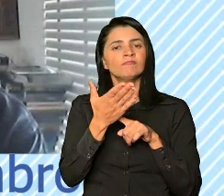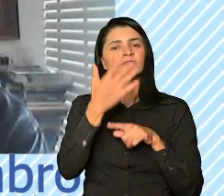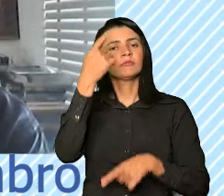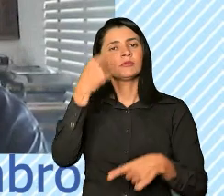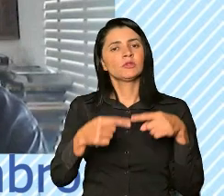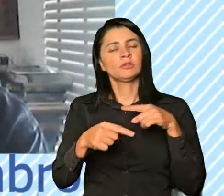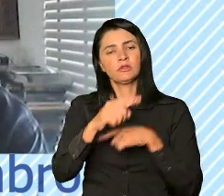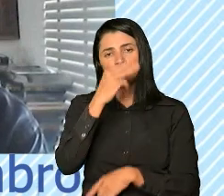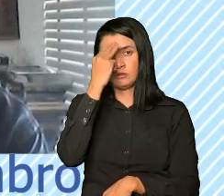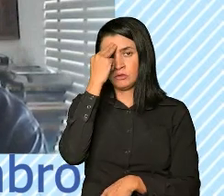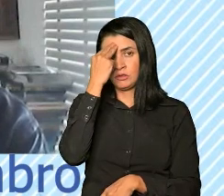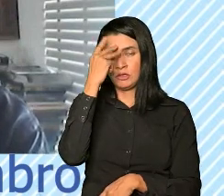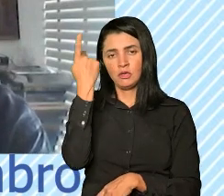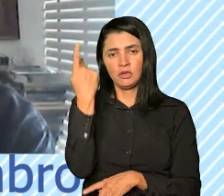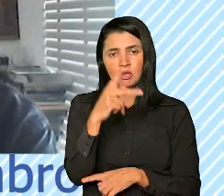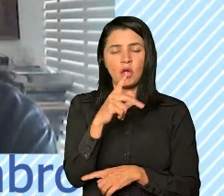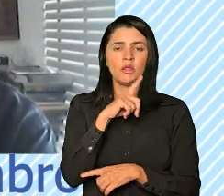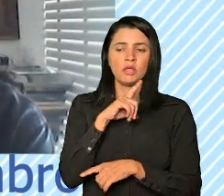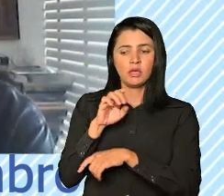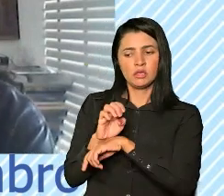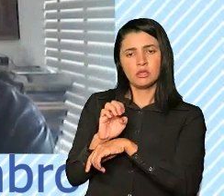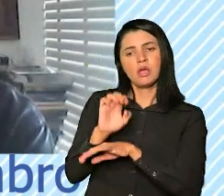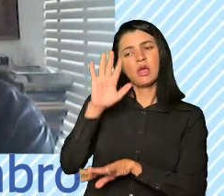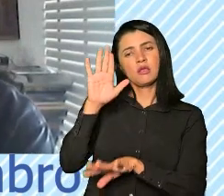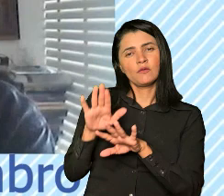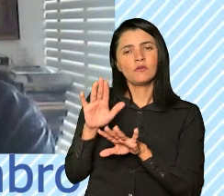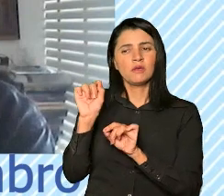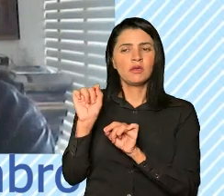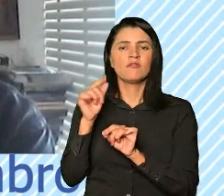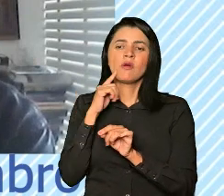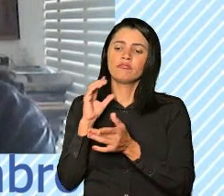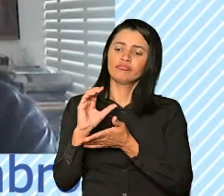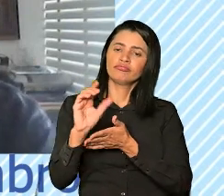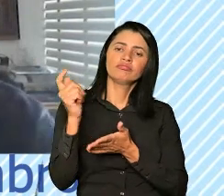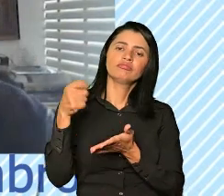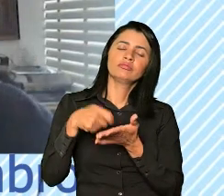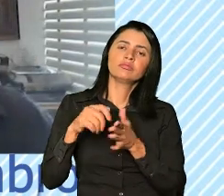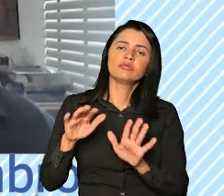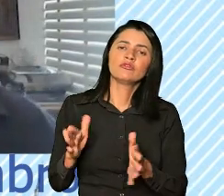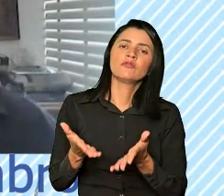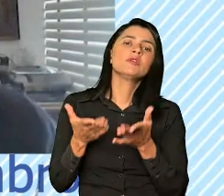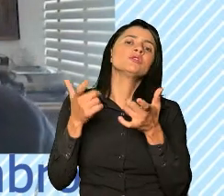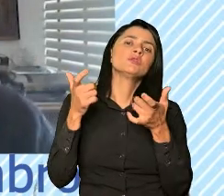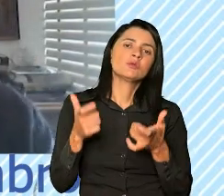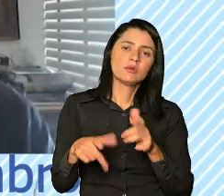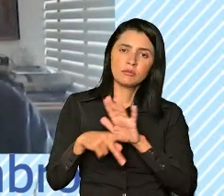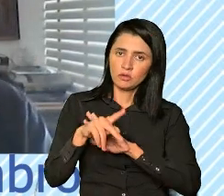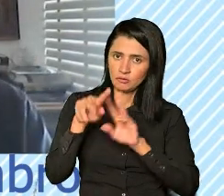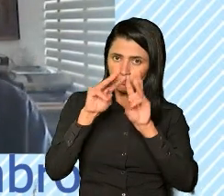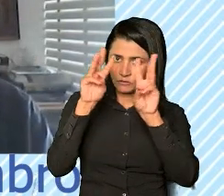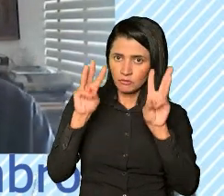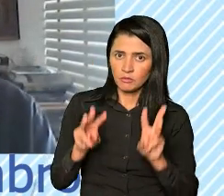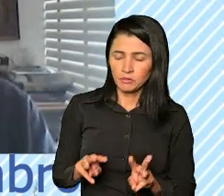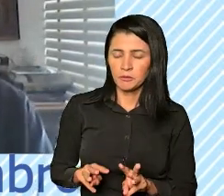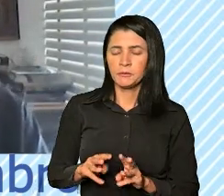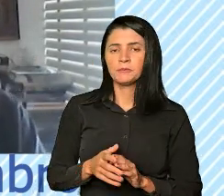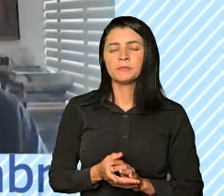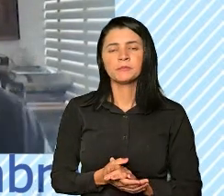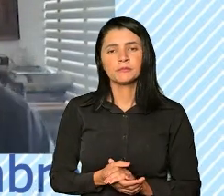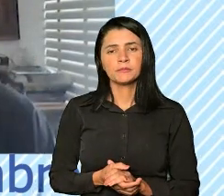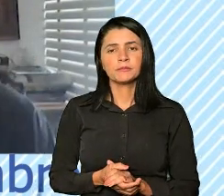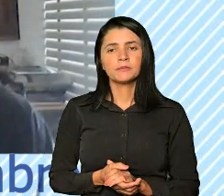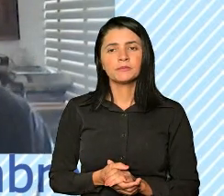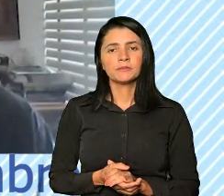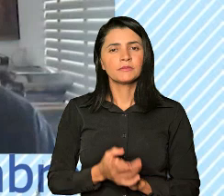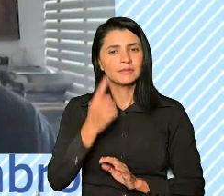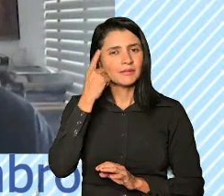política memorial induzida pelo Estado, que muitas vezes é quem vai financiar e promover esses lugares de memórias públicos. Então,